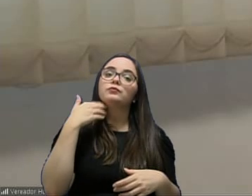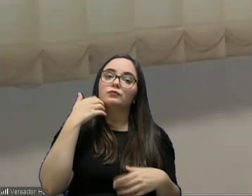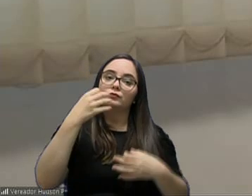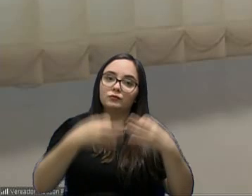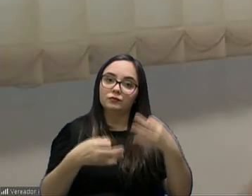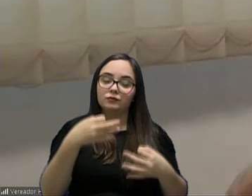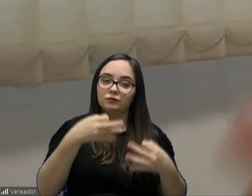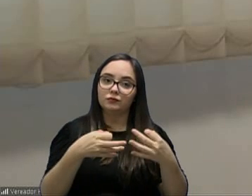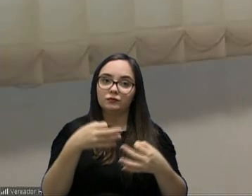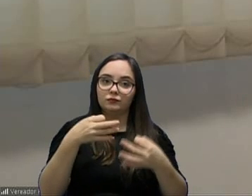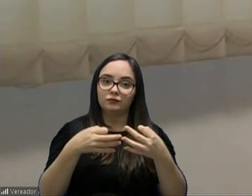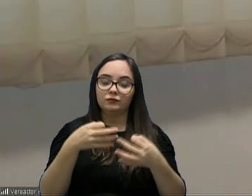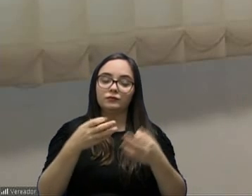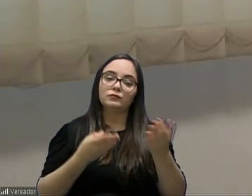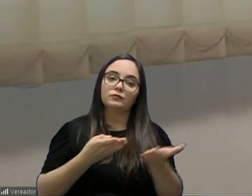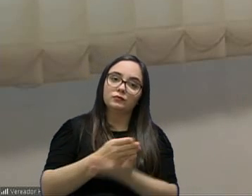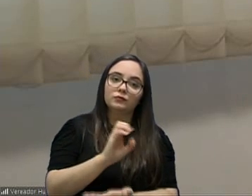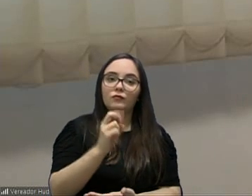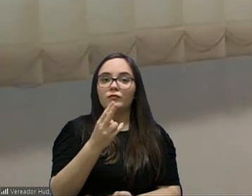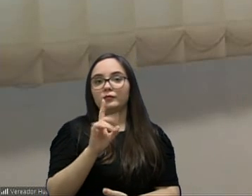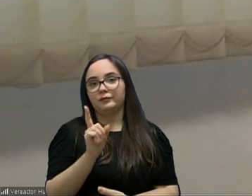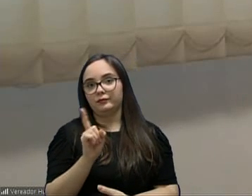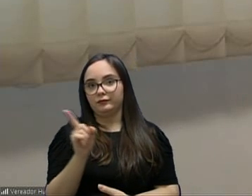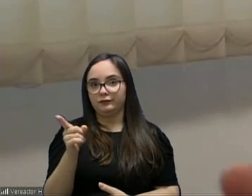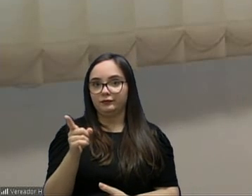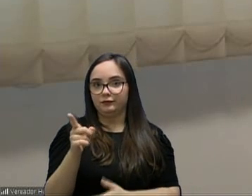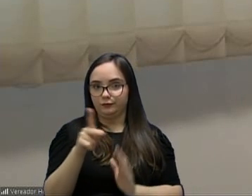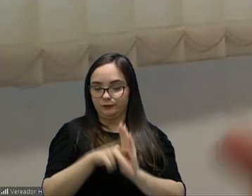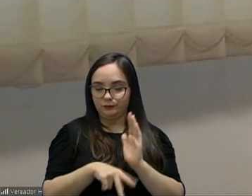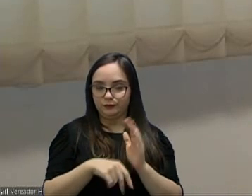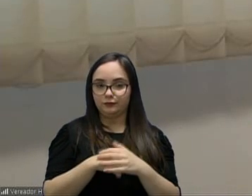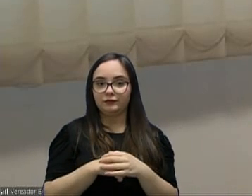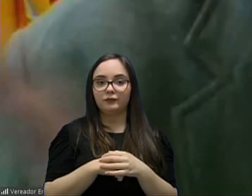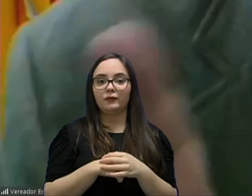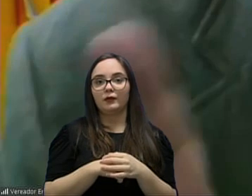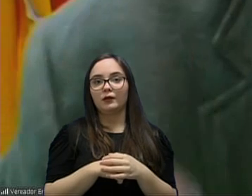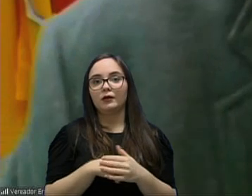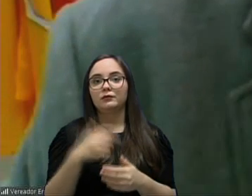com relação à aprovação ou não desse projeto.